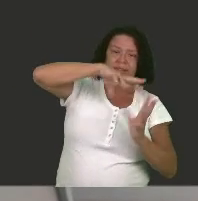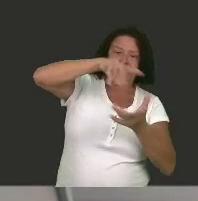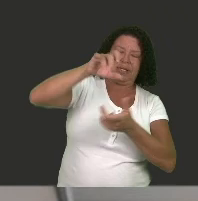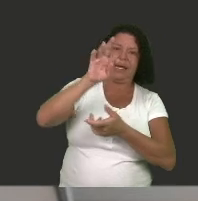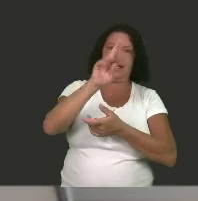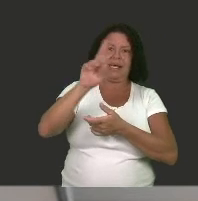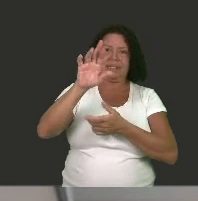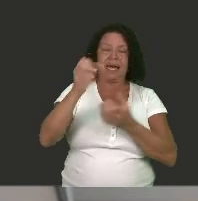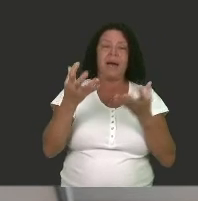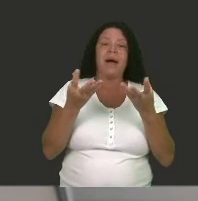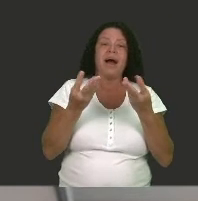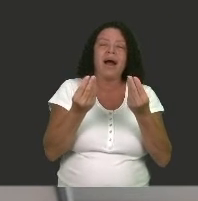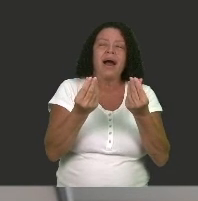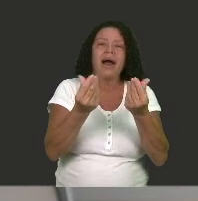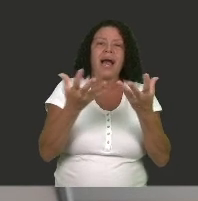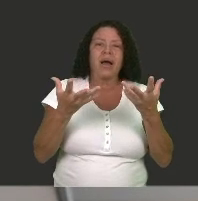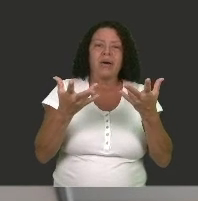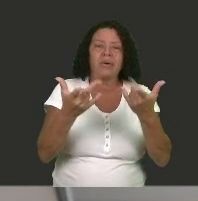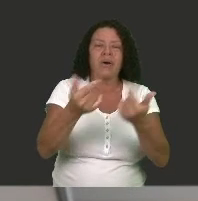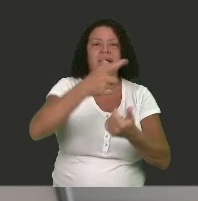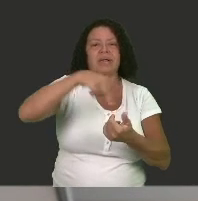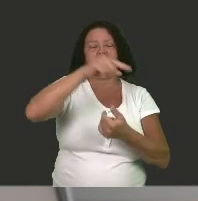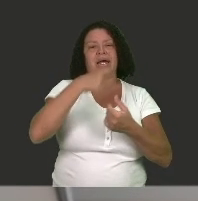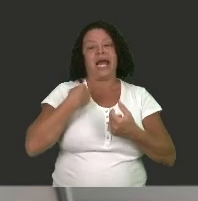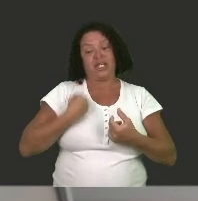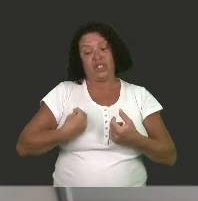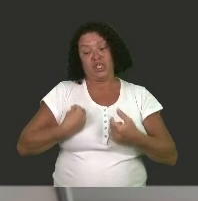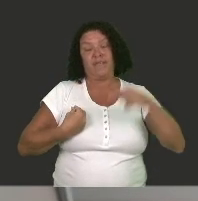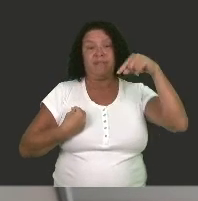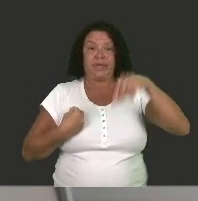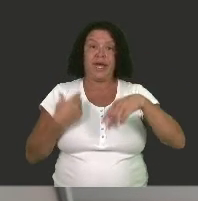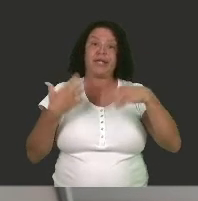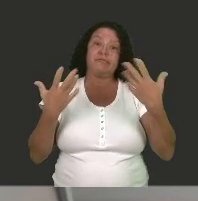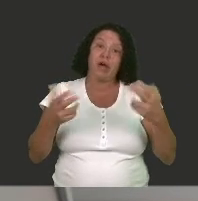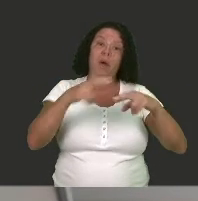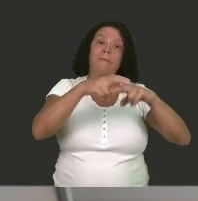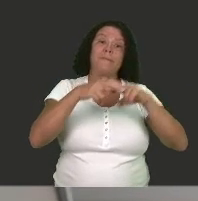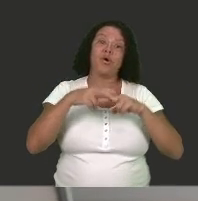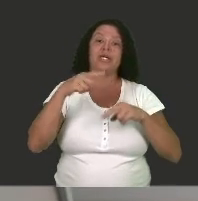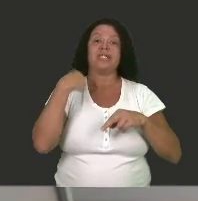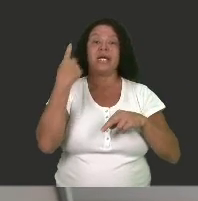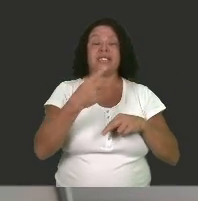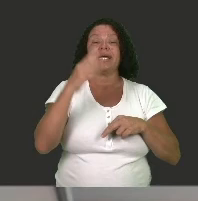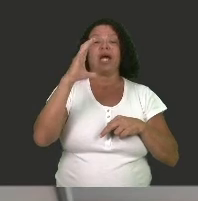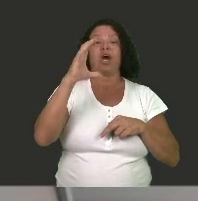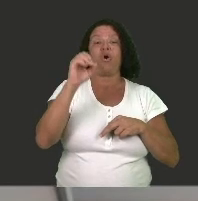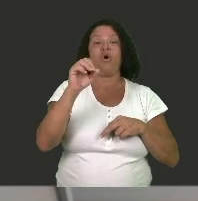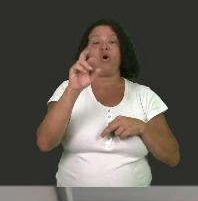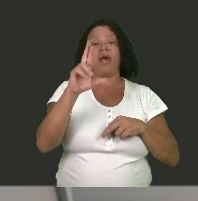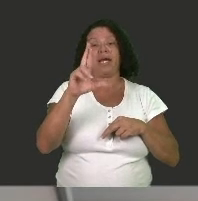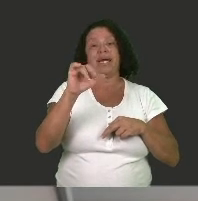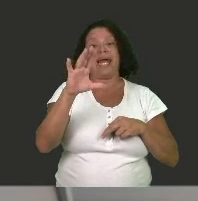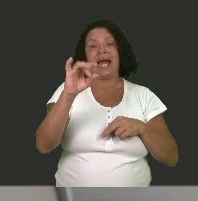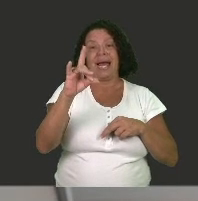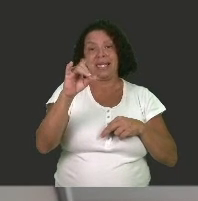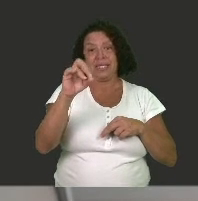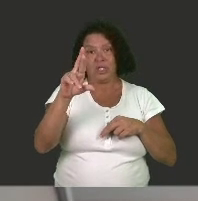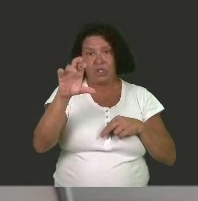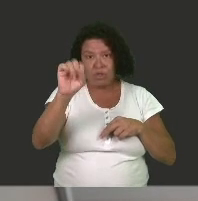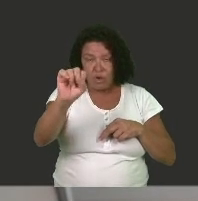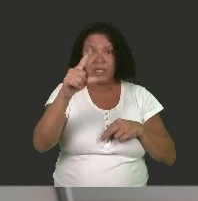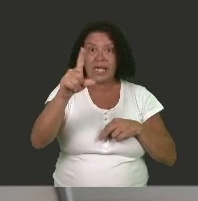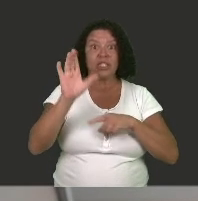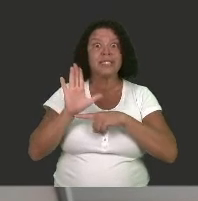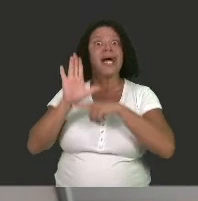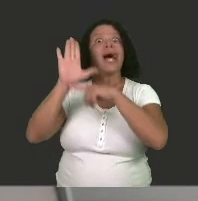para a qualidade vibracional do ambiente que vivemos. E por isso nós somos chamados de co-criadores, né? Porque nós estamos contribuindo